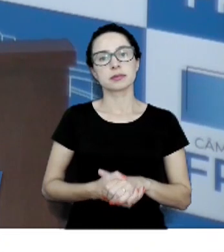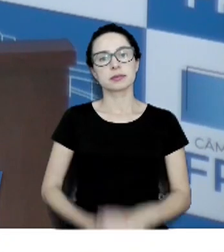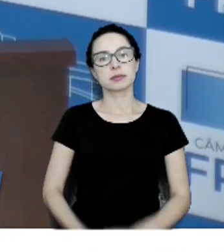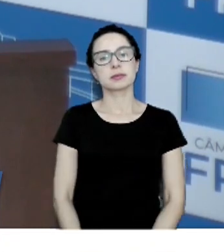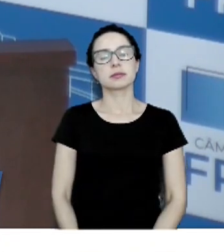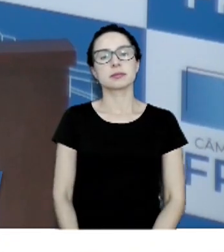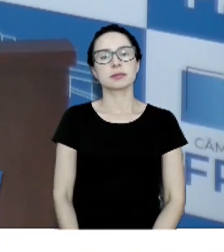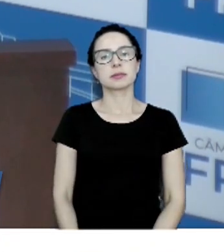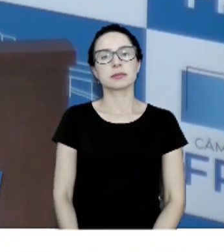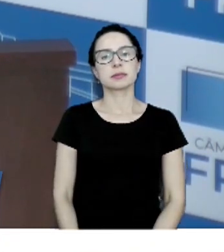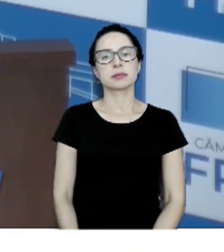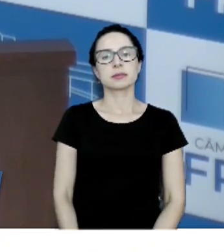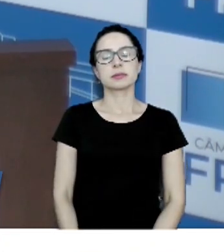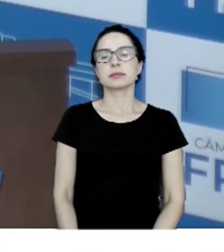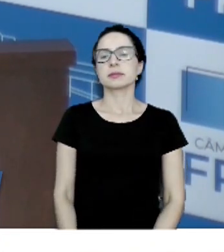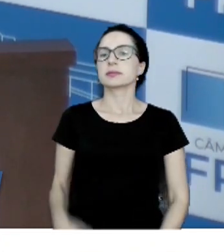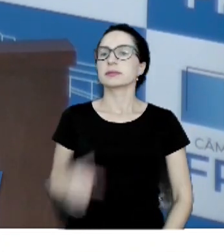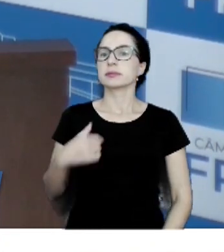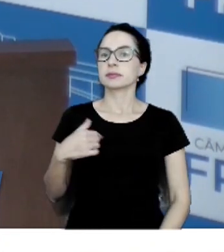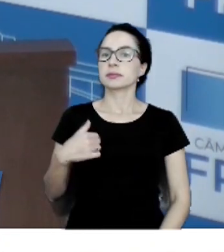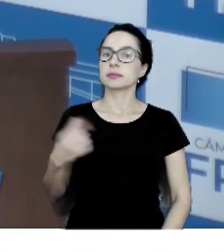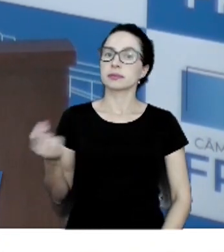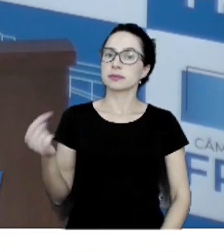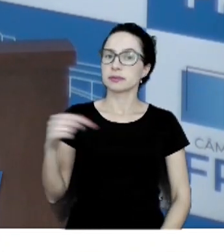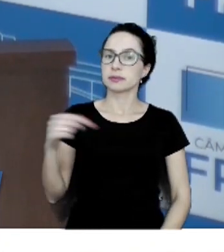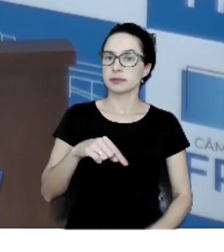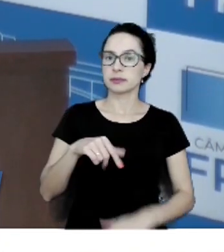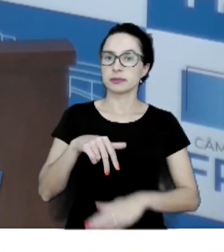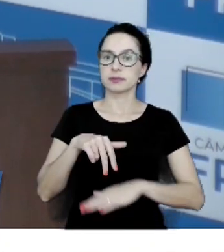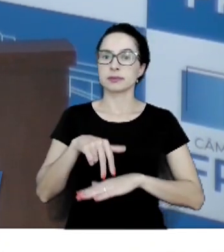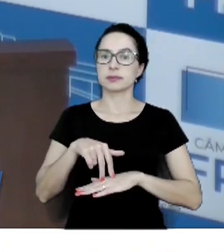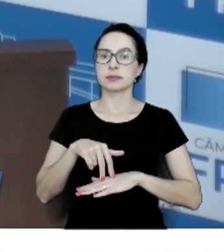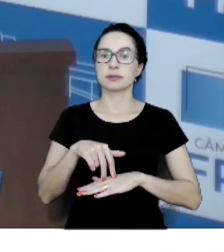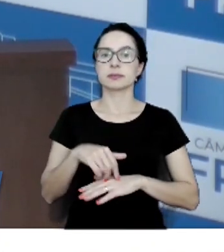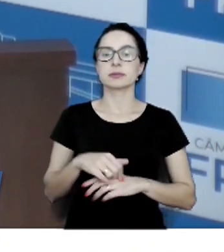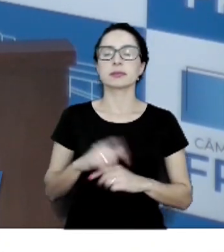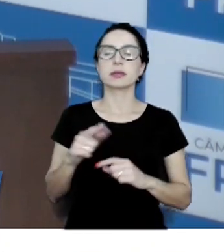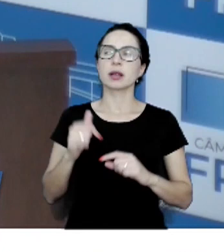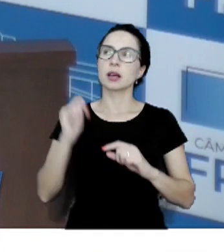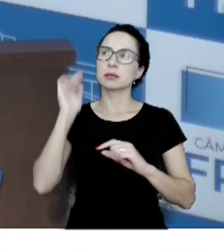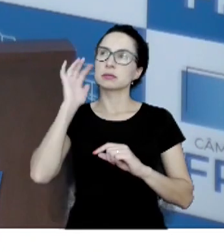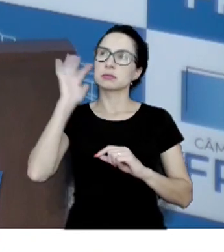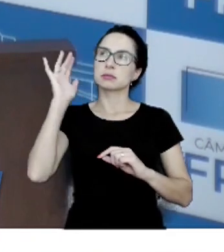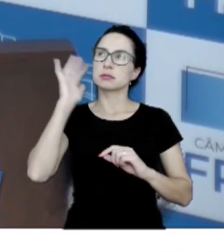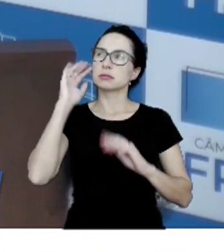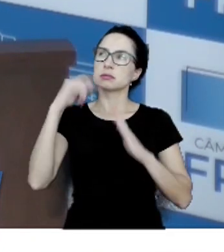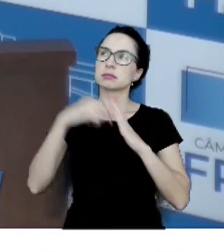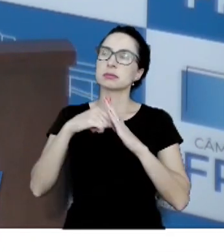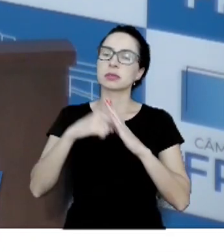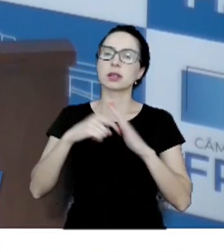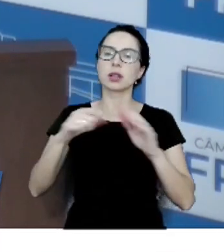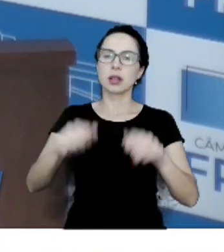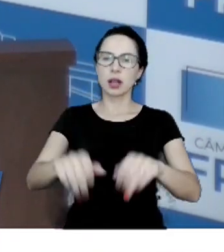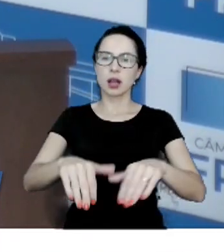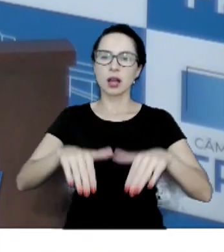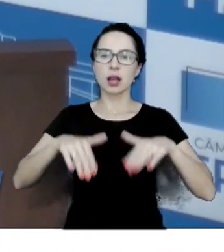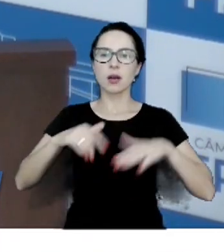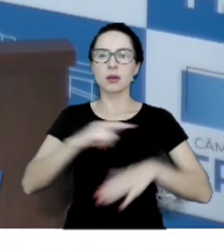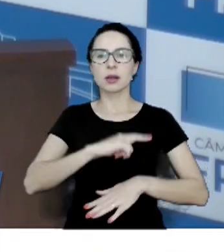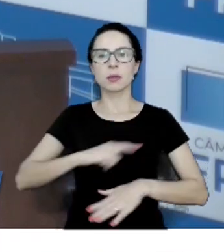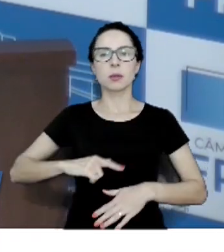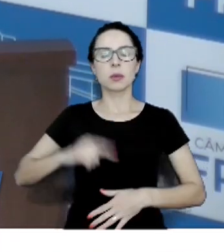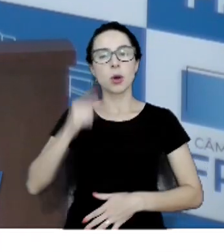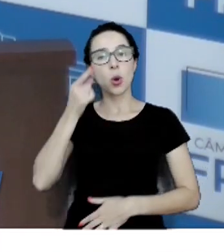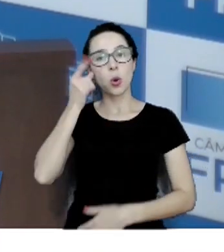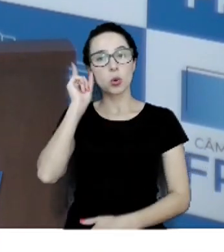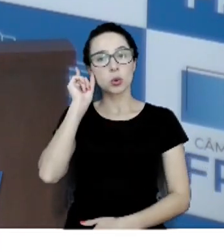o que me traz à tribuna é uma reflexão sobre a nossa audiência pública de ontem,